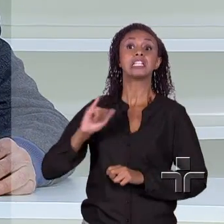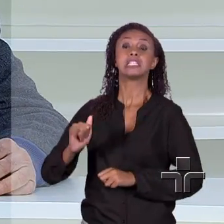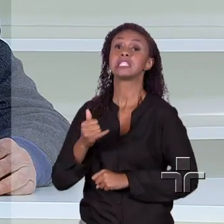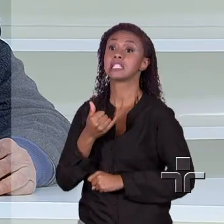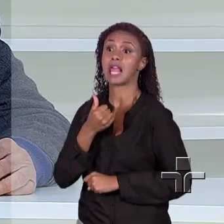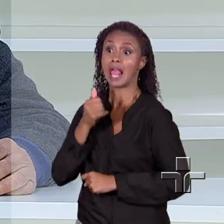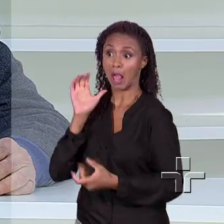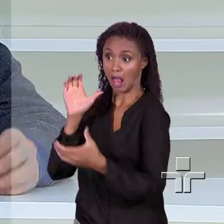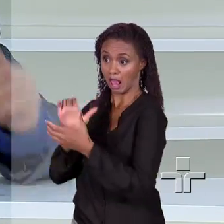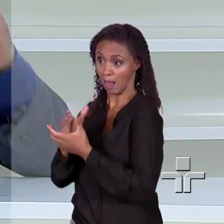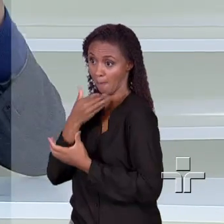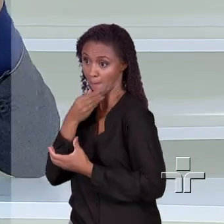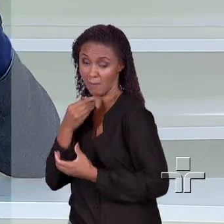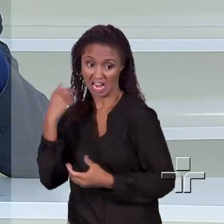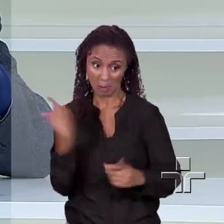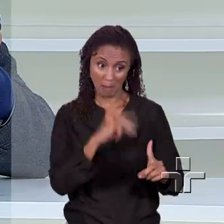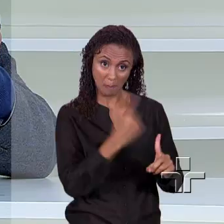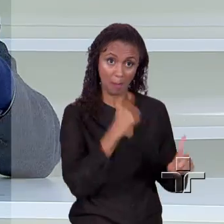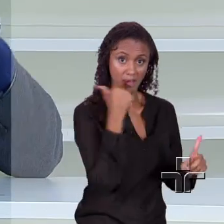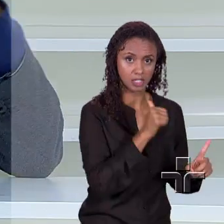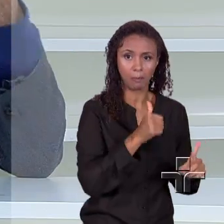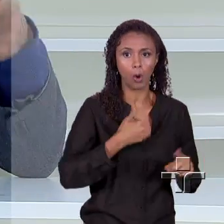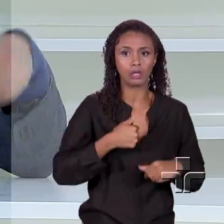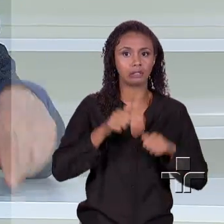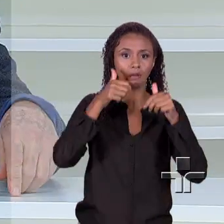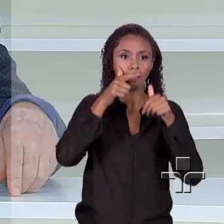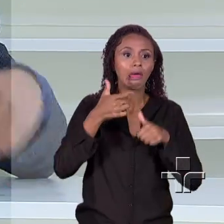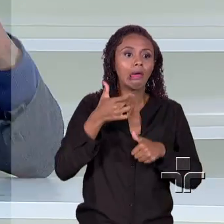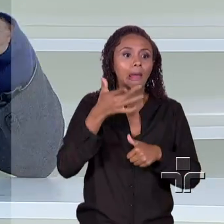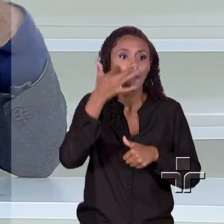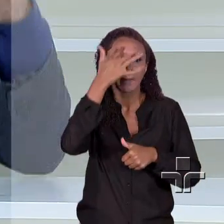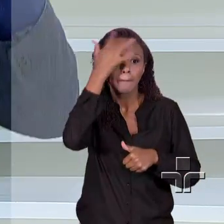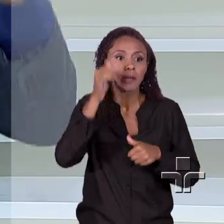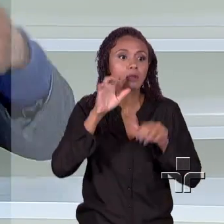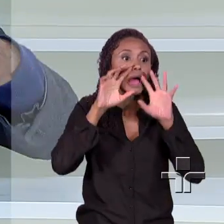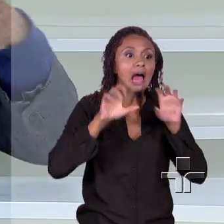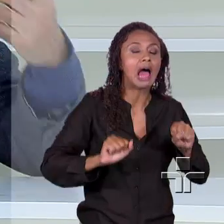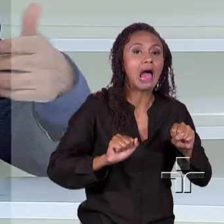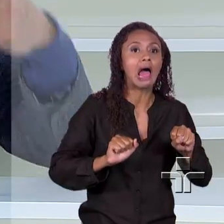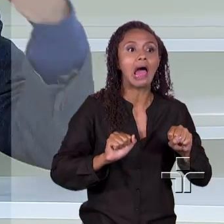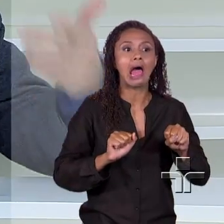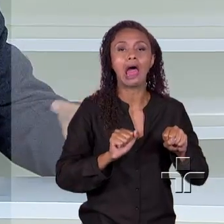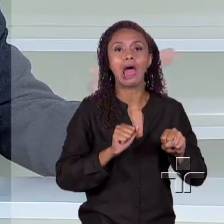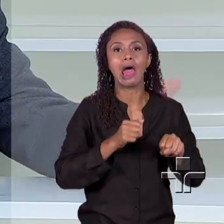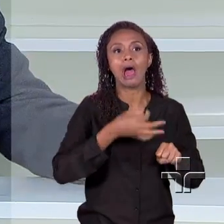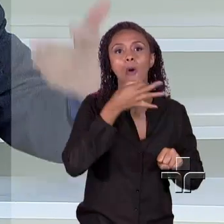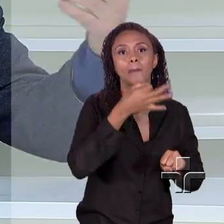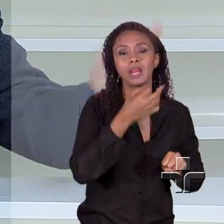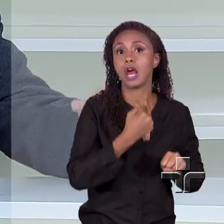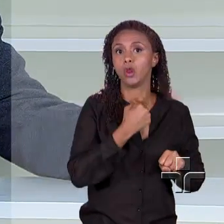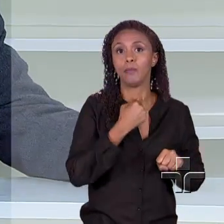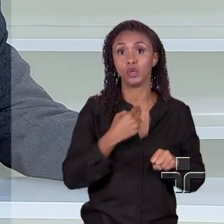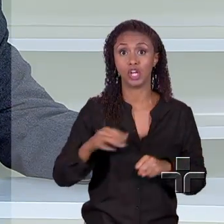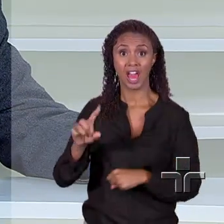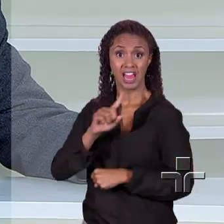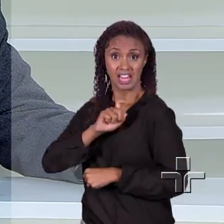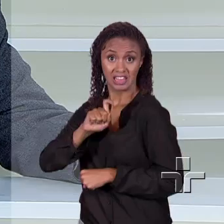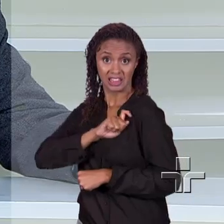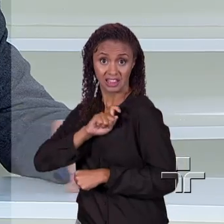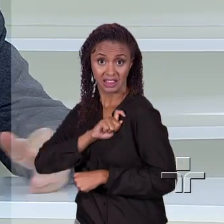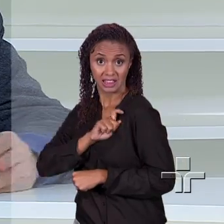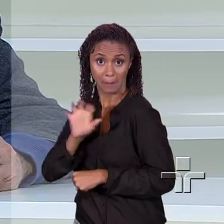mulher, ninguém mete a colher. Os delegados nem aceitavam um eventual queixo que, por acaso, uma mulher tivesse coragem de fazer numa